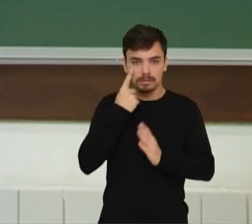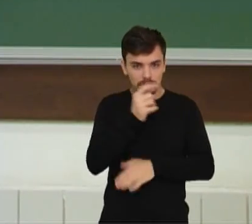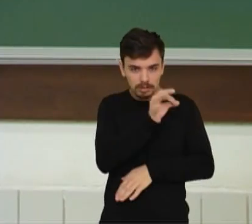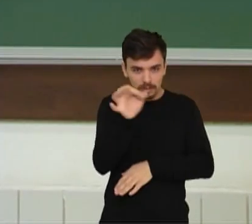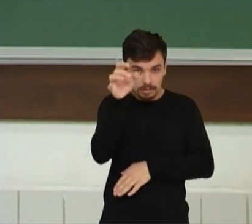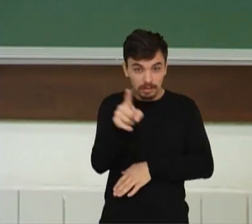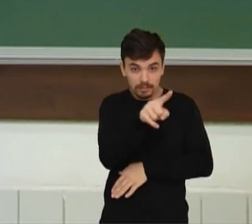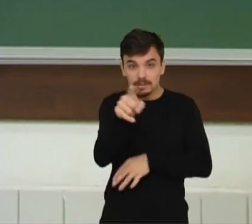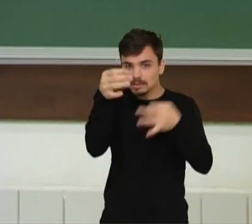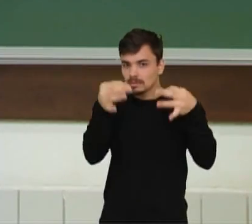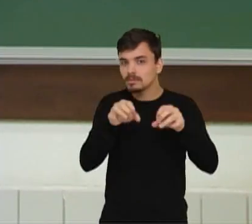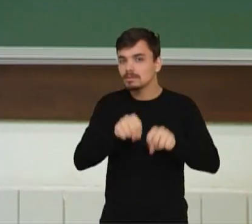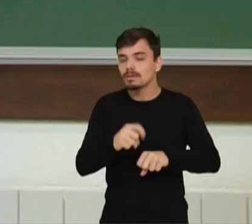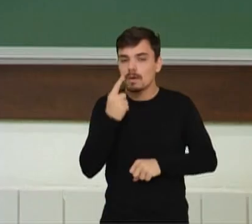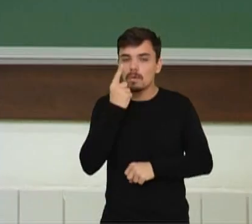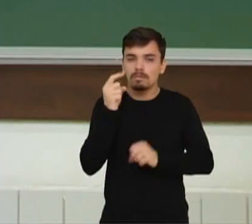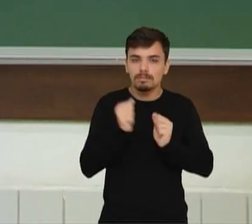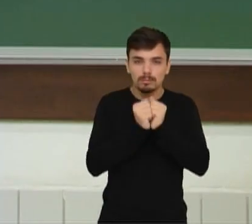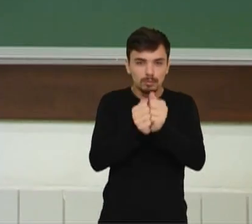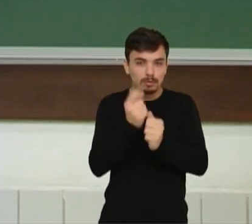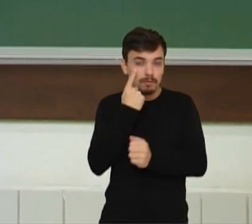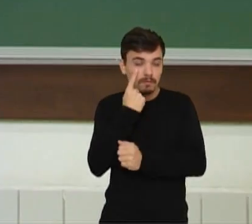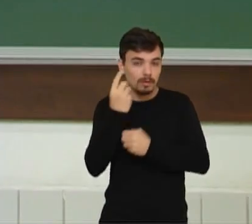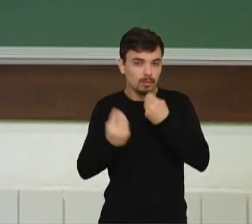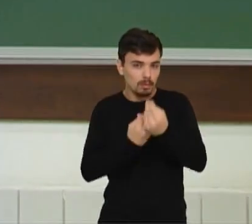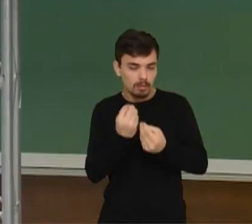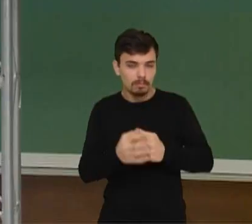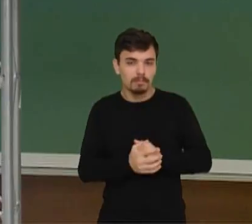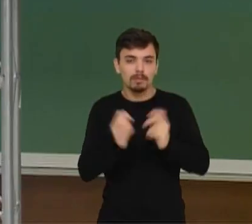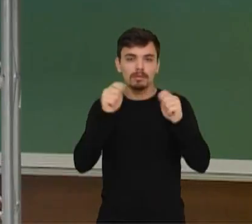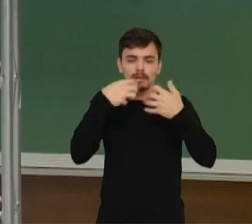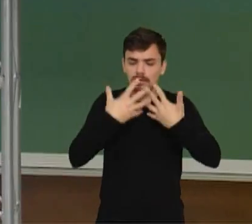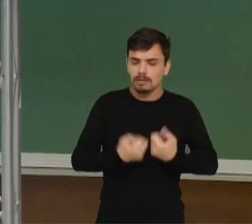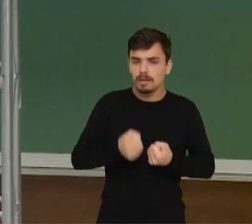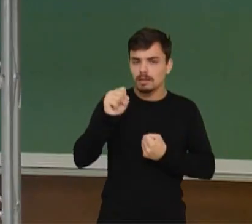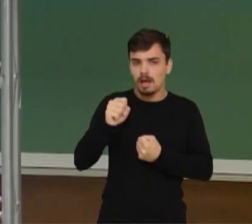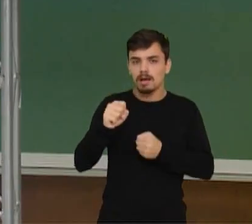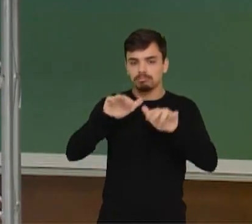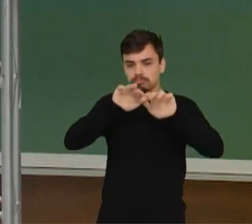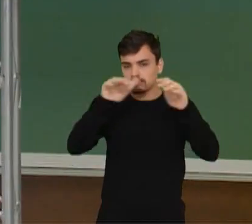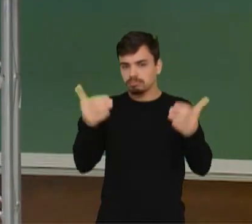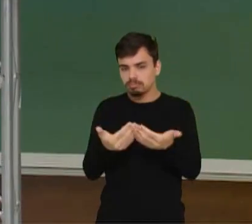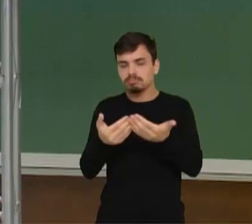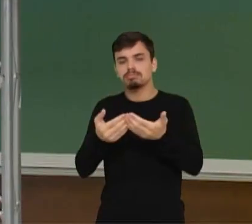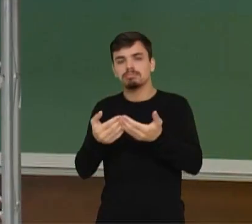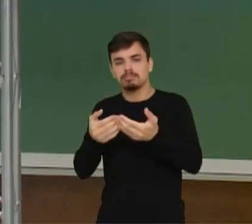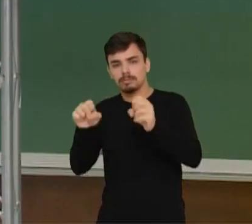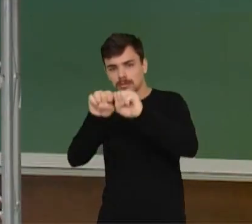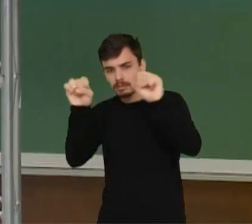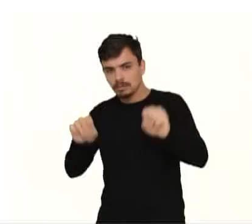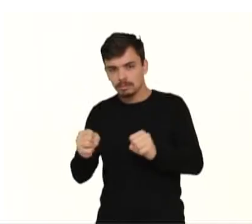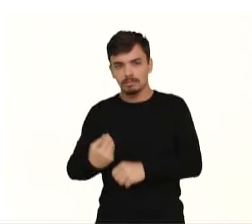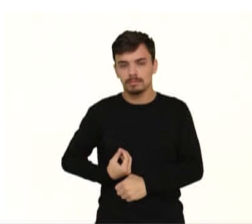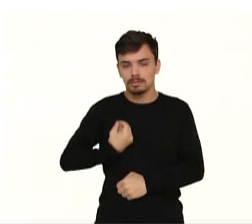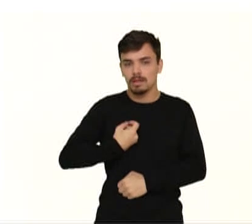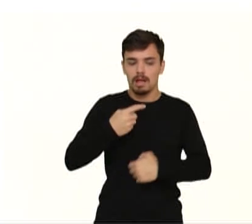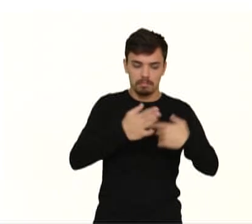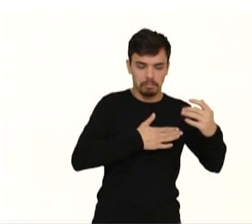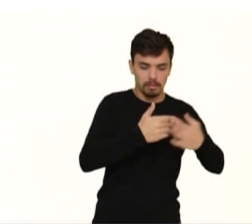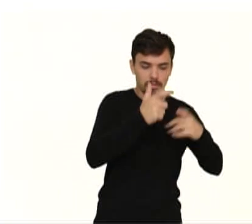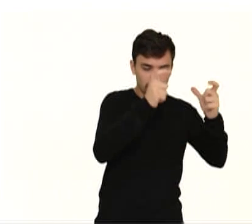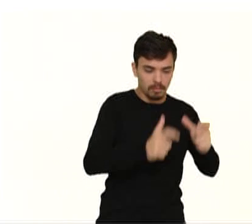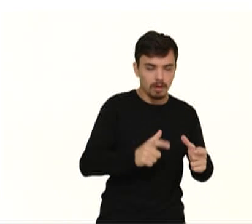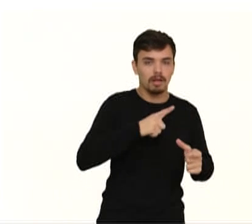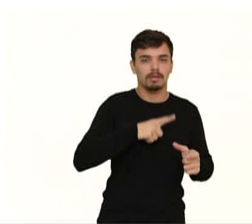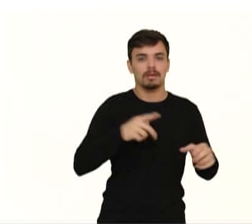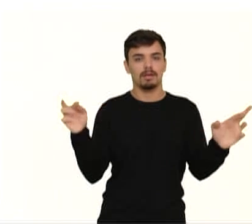vocês acertou, tá? Então vamos ver aqui junto. Então, o que pode ser considerado um ecossistema? Qualquer local em que haja relação